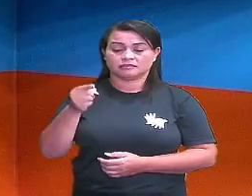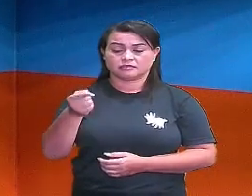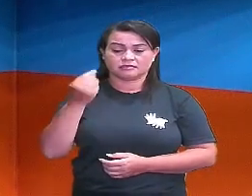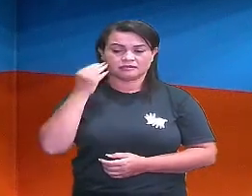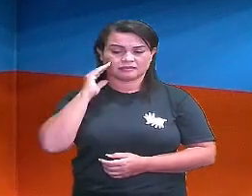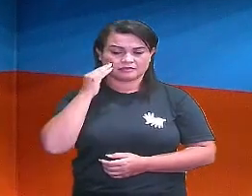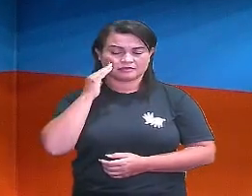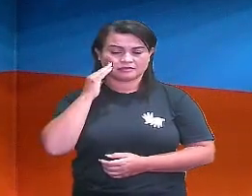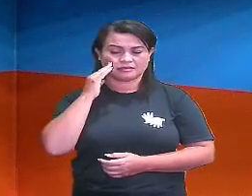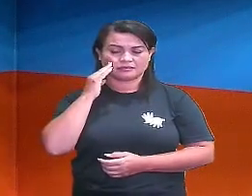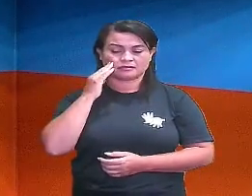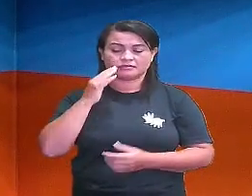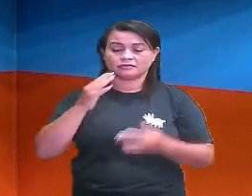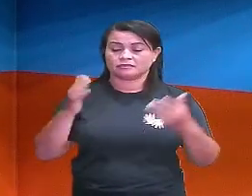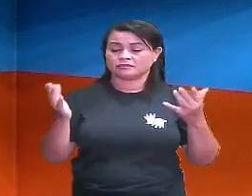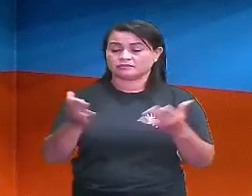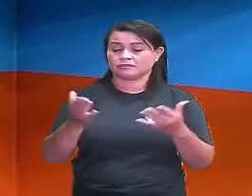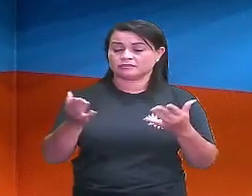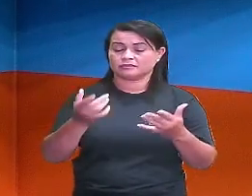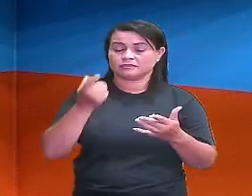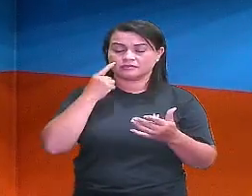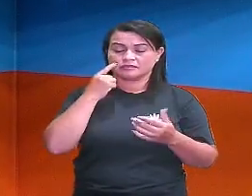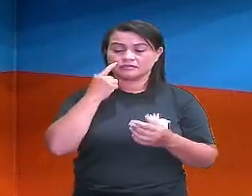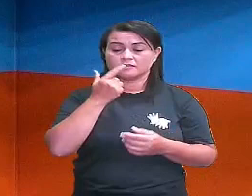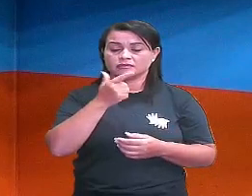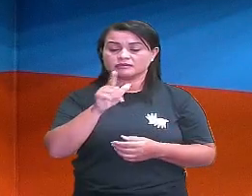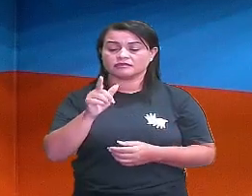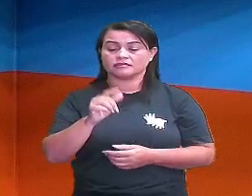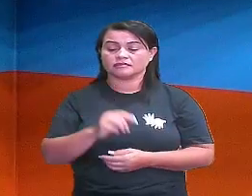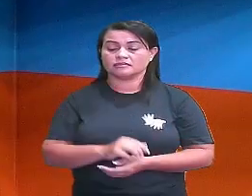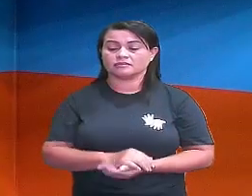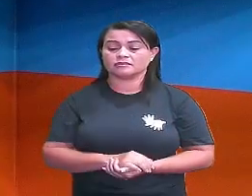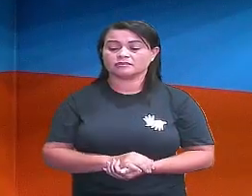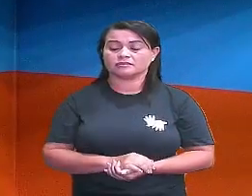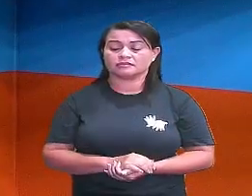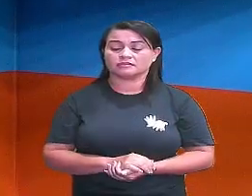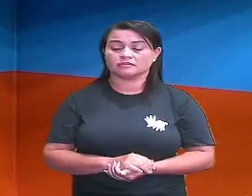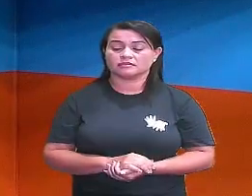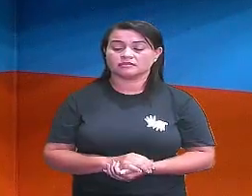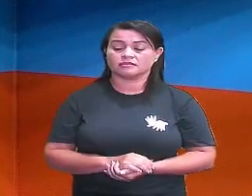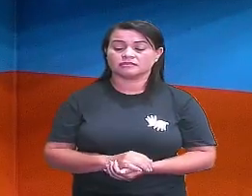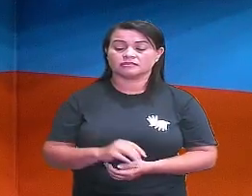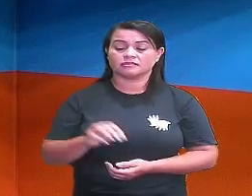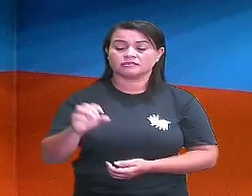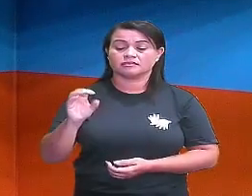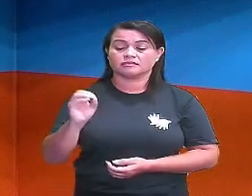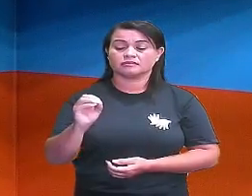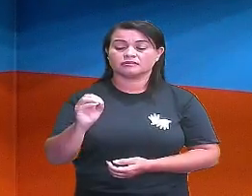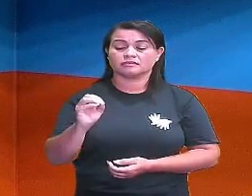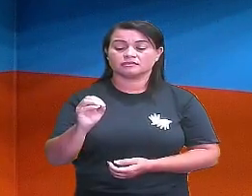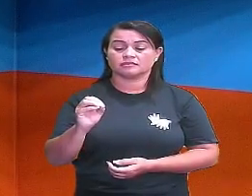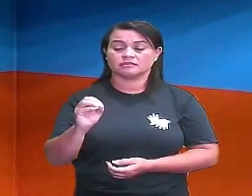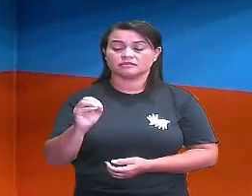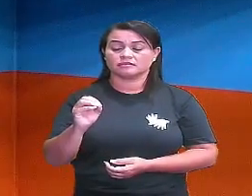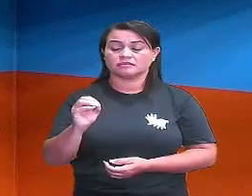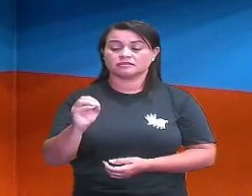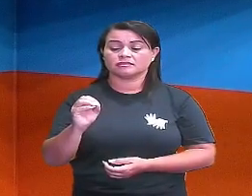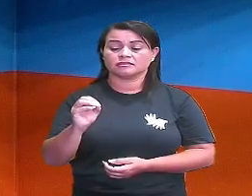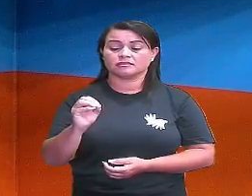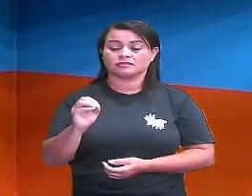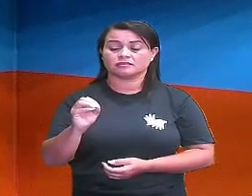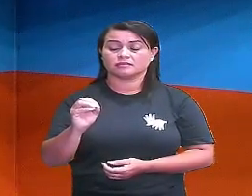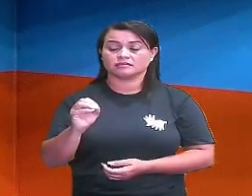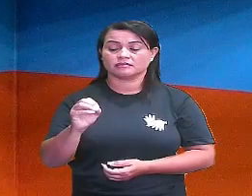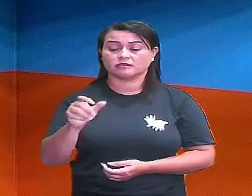ponto. Agora, eu vou analisar os próximos. Em x está 0, né? Mas em